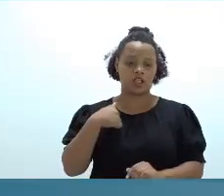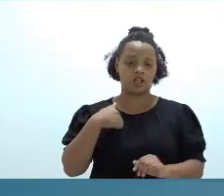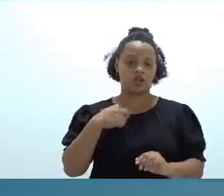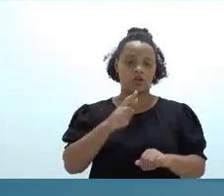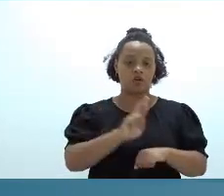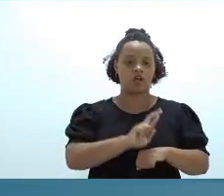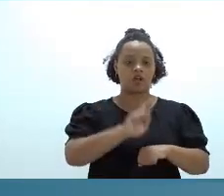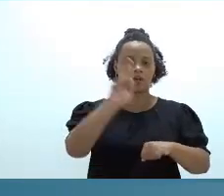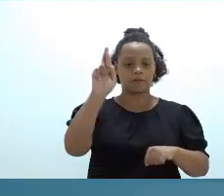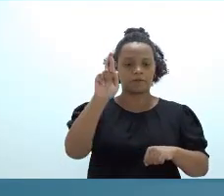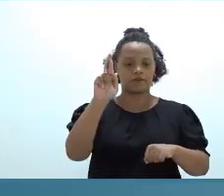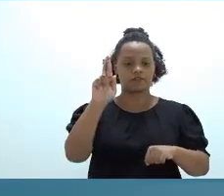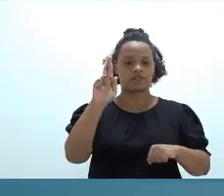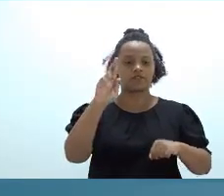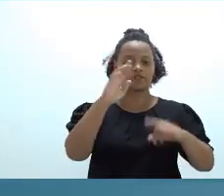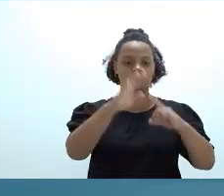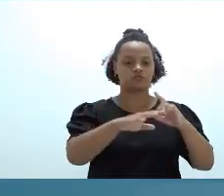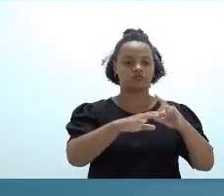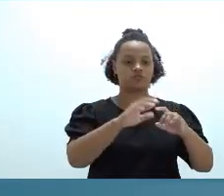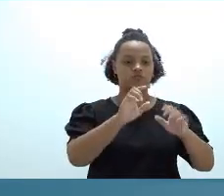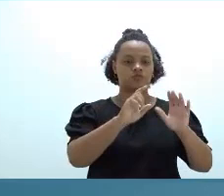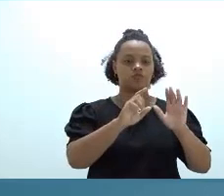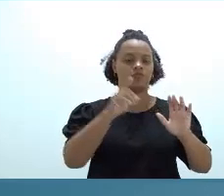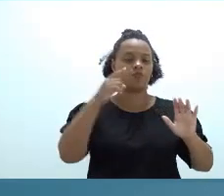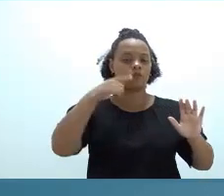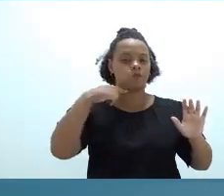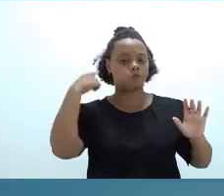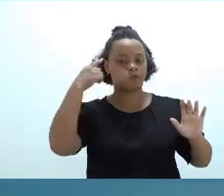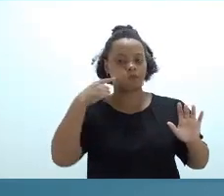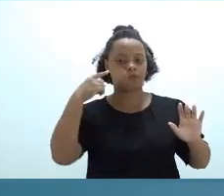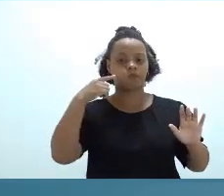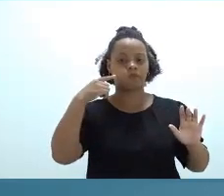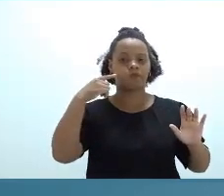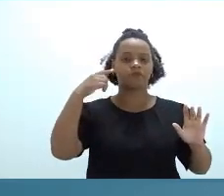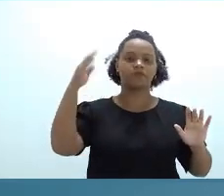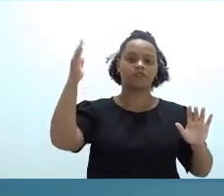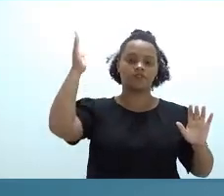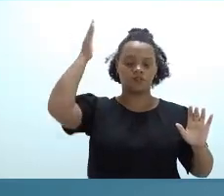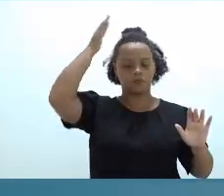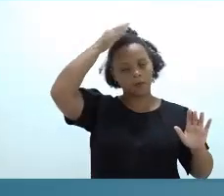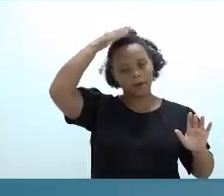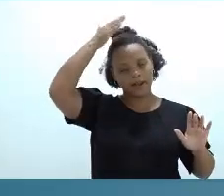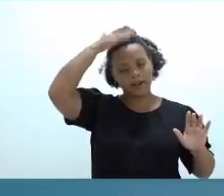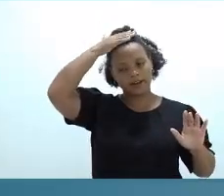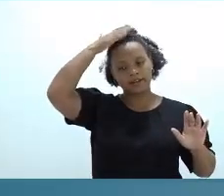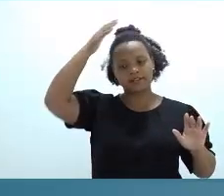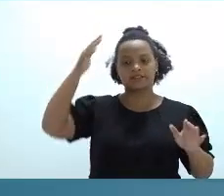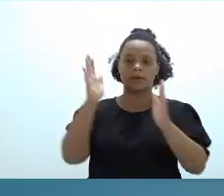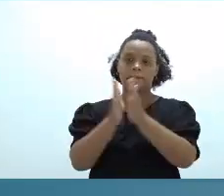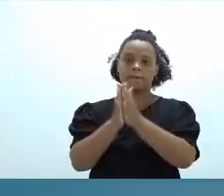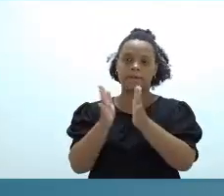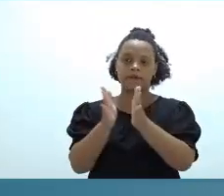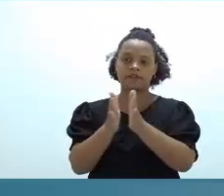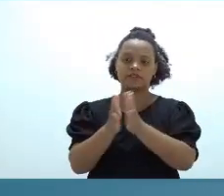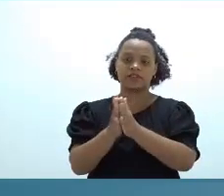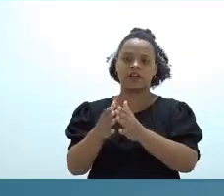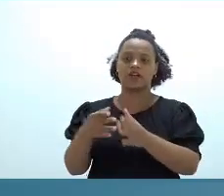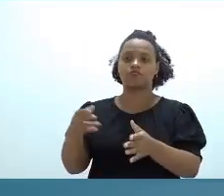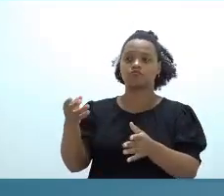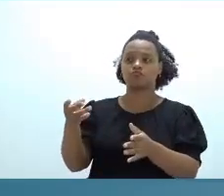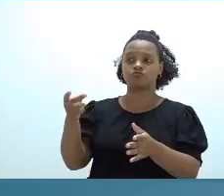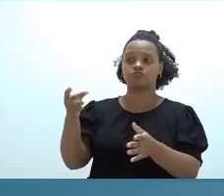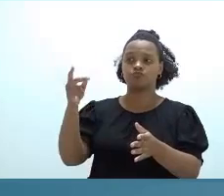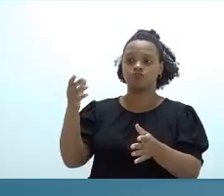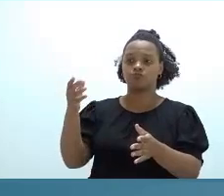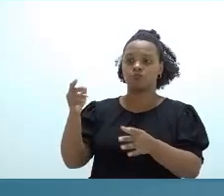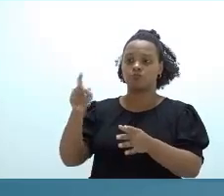dos advogados paraenses, e parabenizar o ex-presidente pela atuação dele na pandemia.